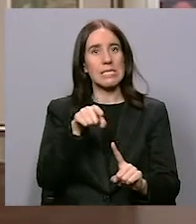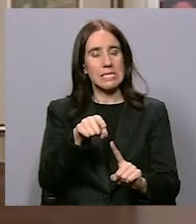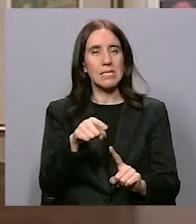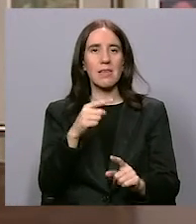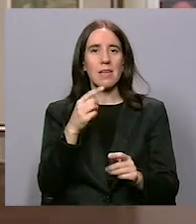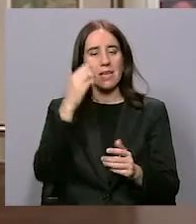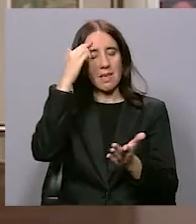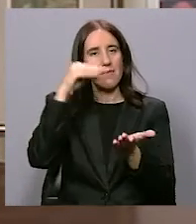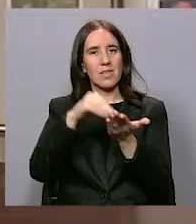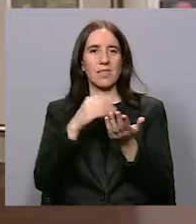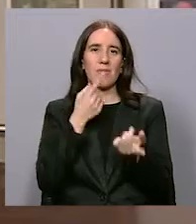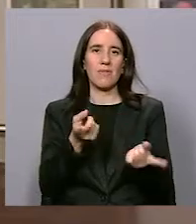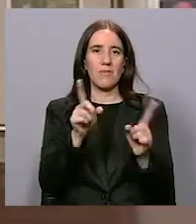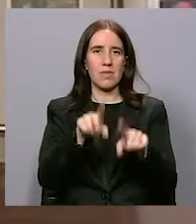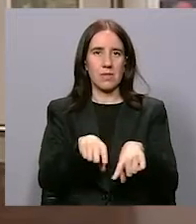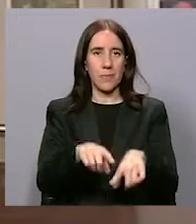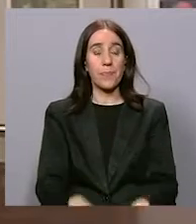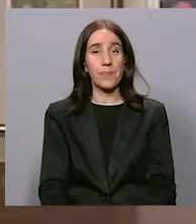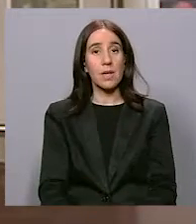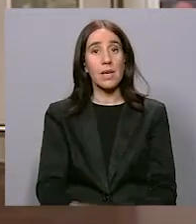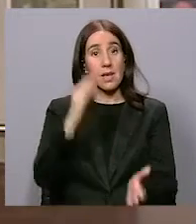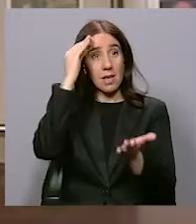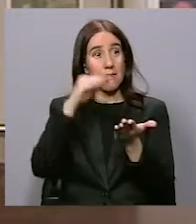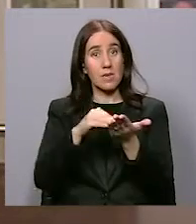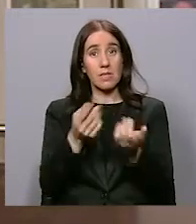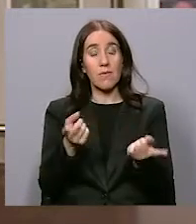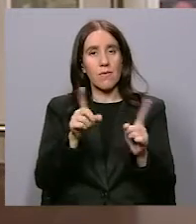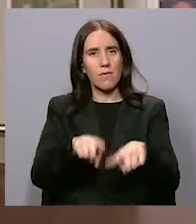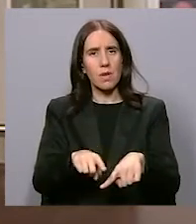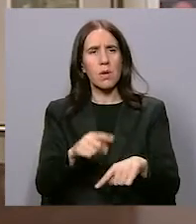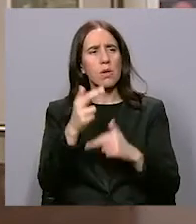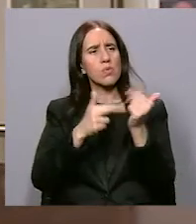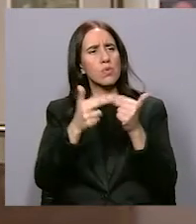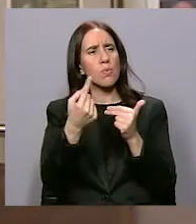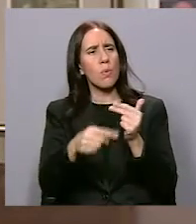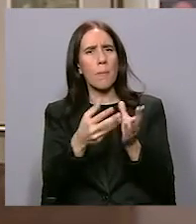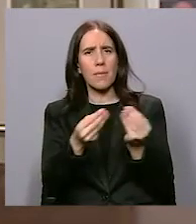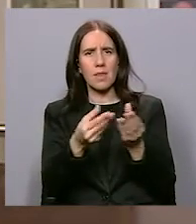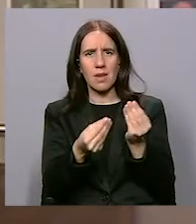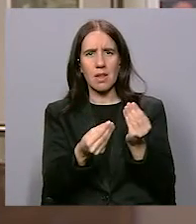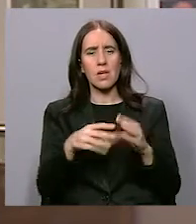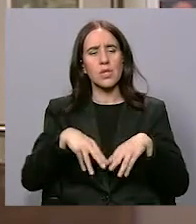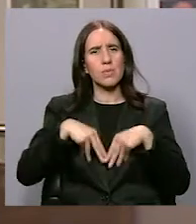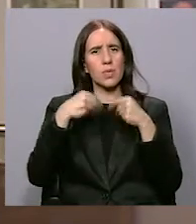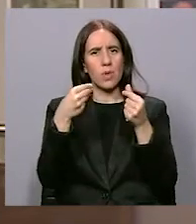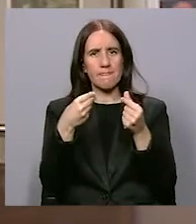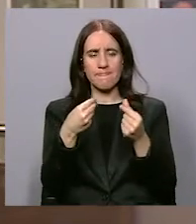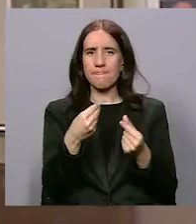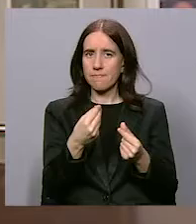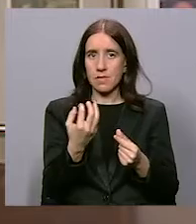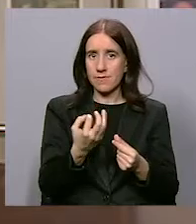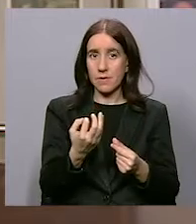dessa é a reinvenção prevenção que é mais do que mera construção material espiritual